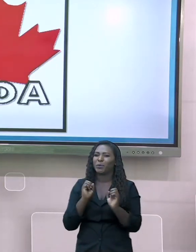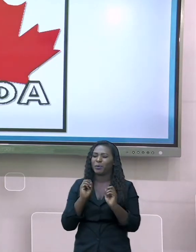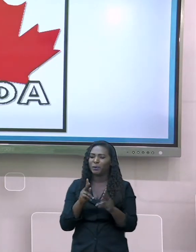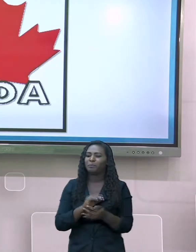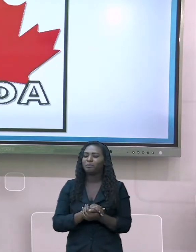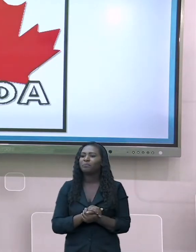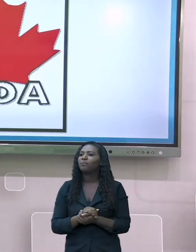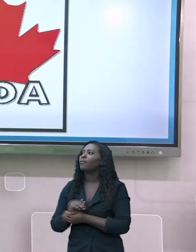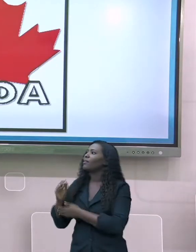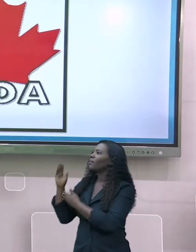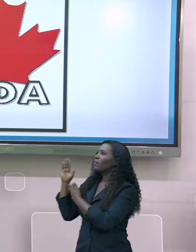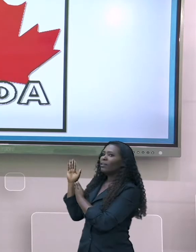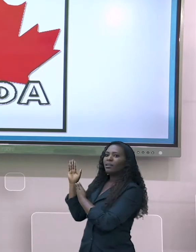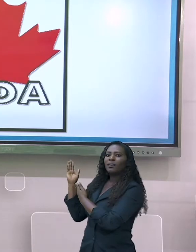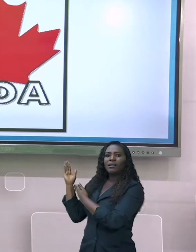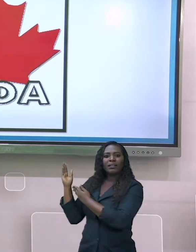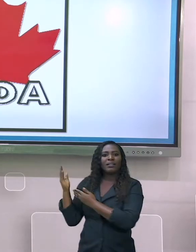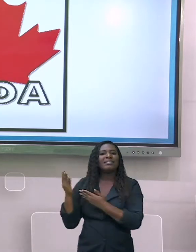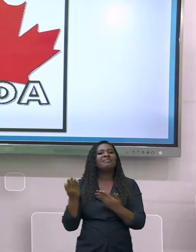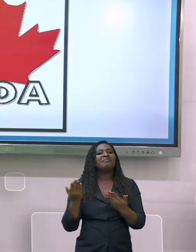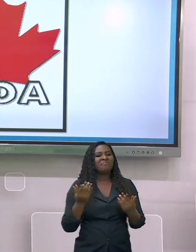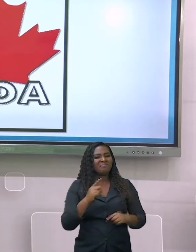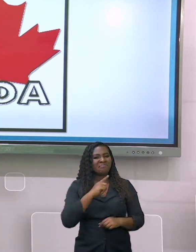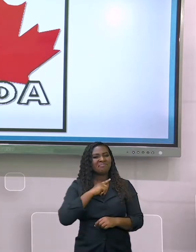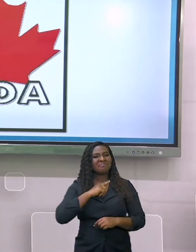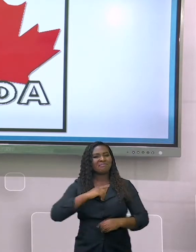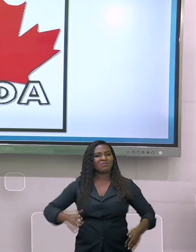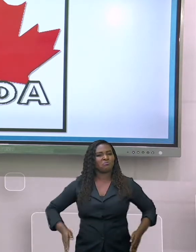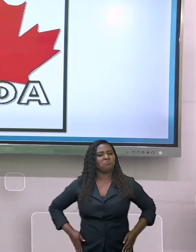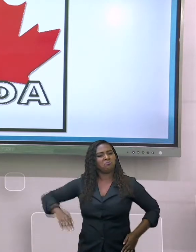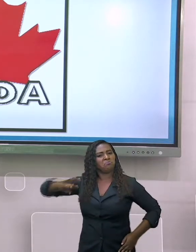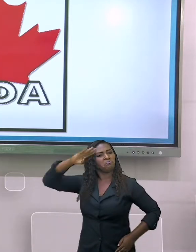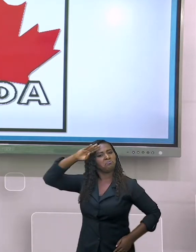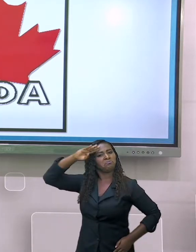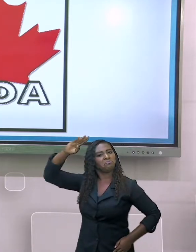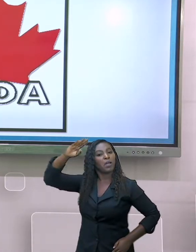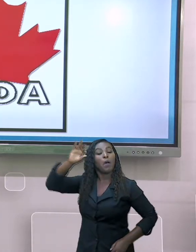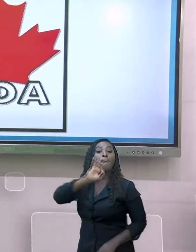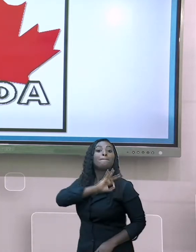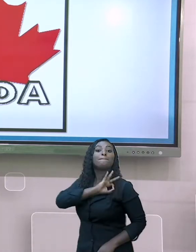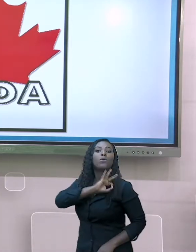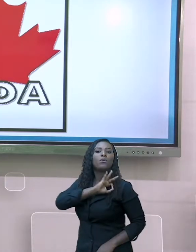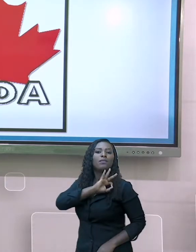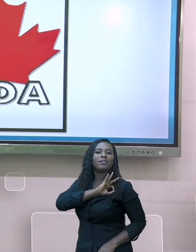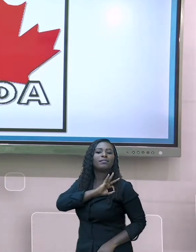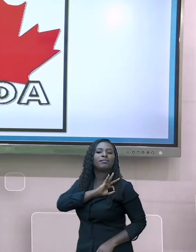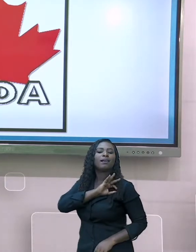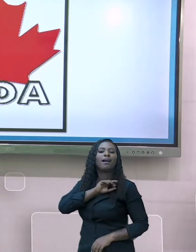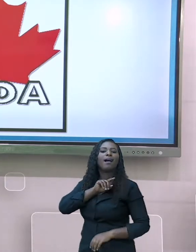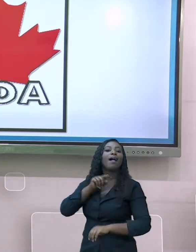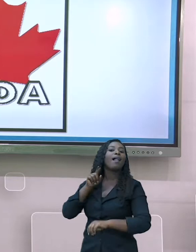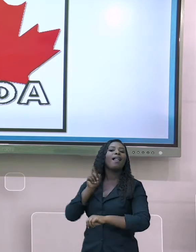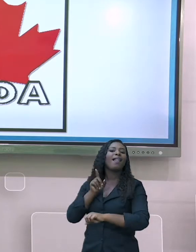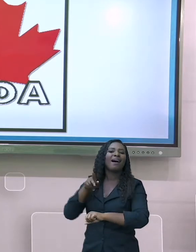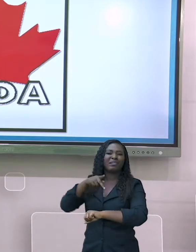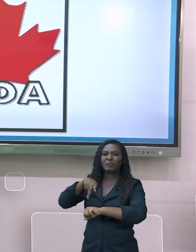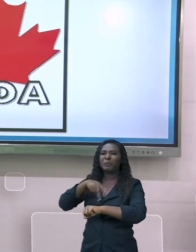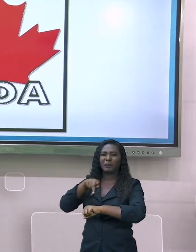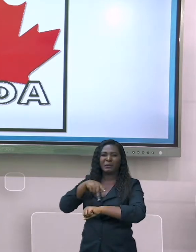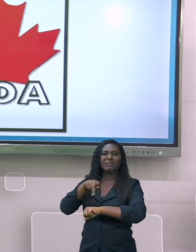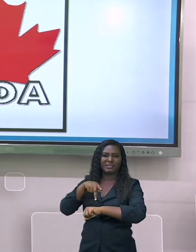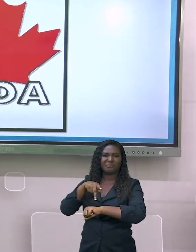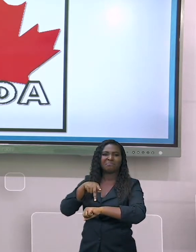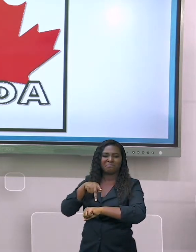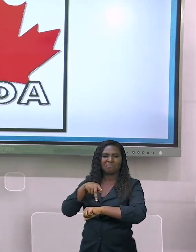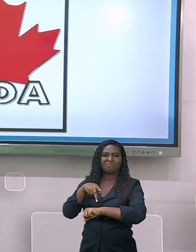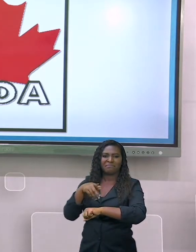Aqui nós temos o guarda da Polícia Montada, canadense, e como símbolo que